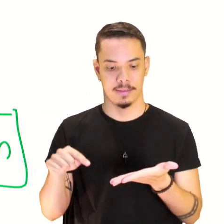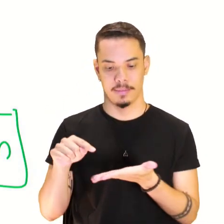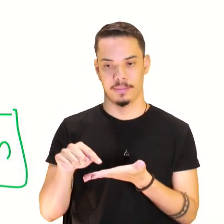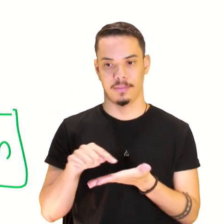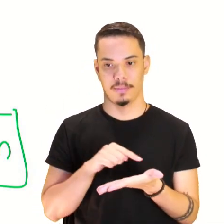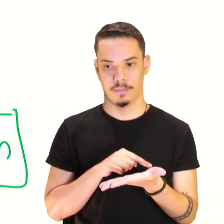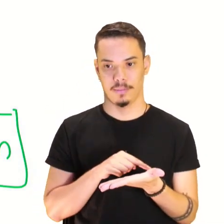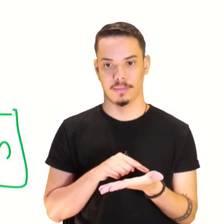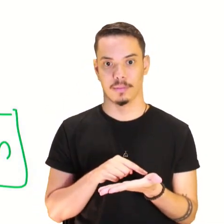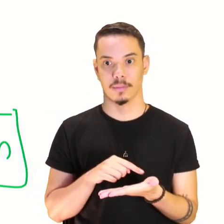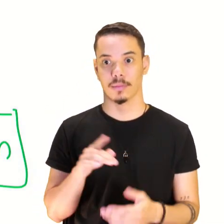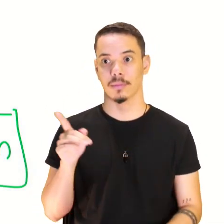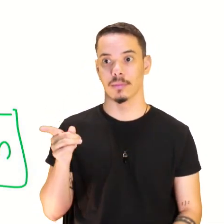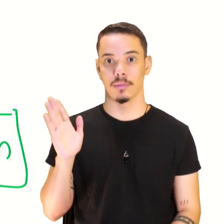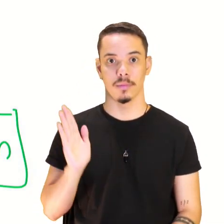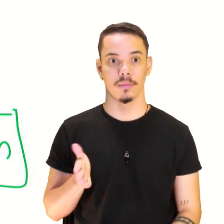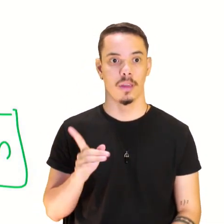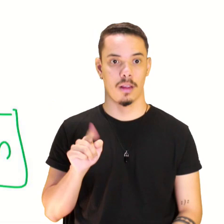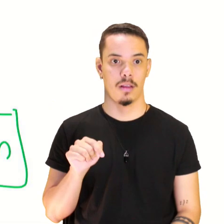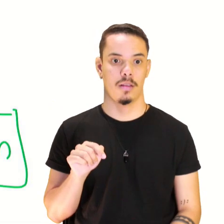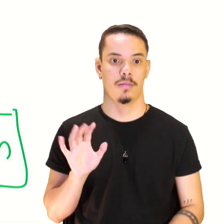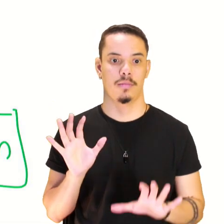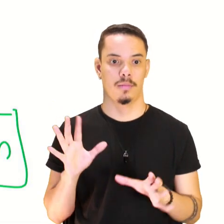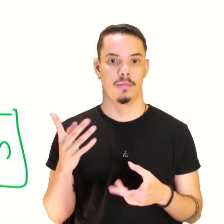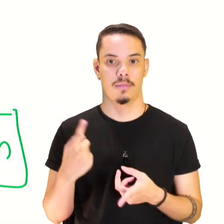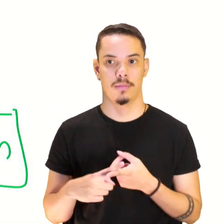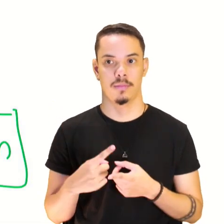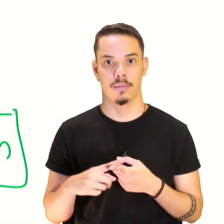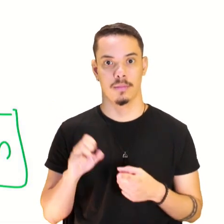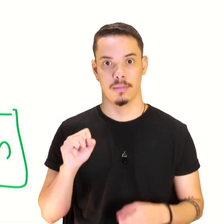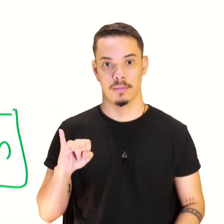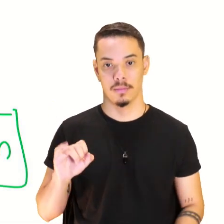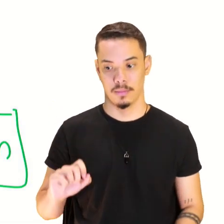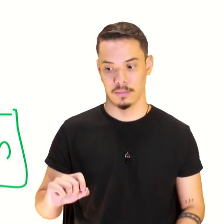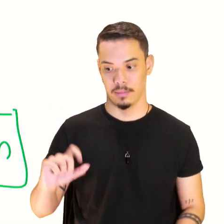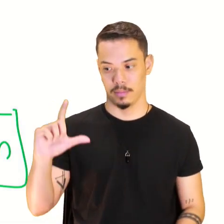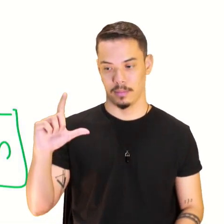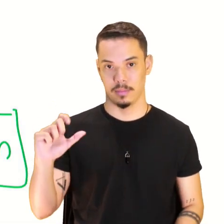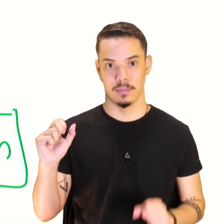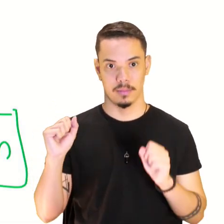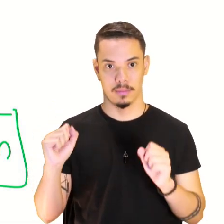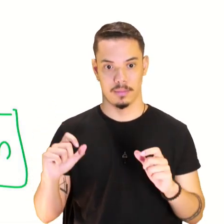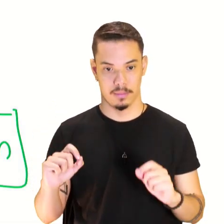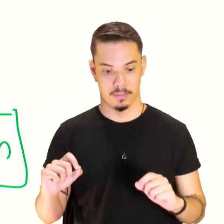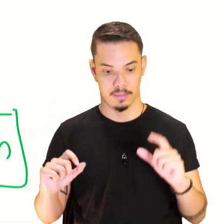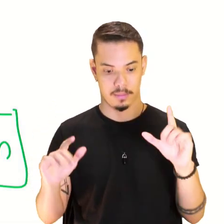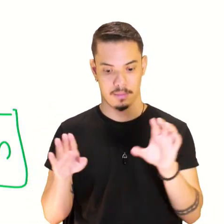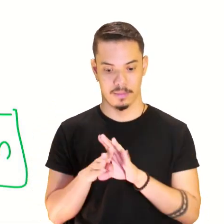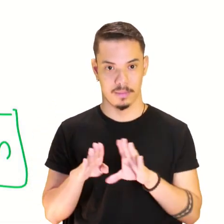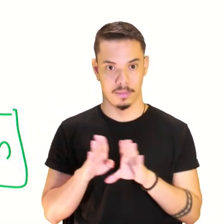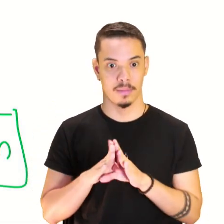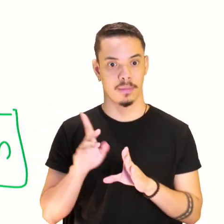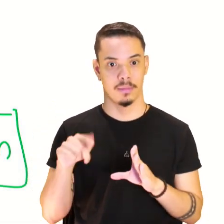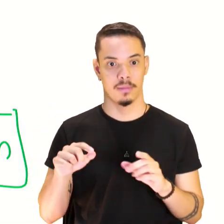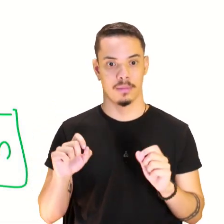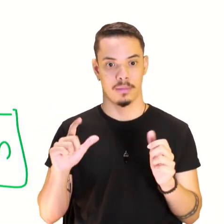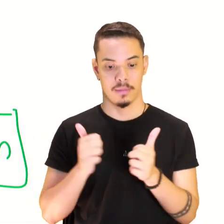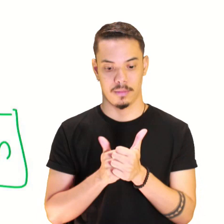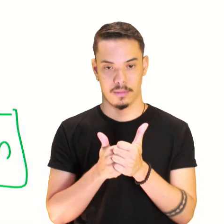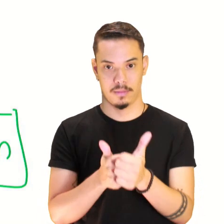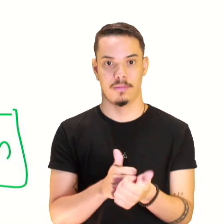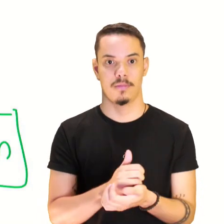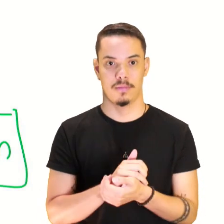é uma aplicação direta, né? Porque se eu aumentar o lado, e eu posso aumentar, diminuir, é um proporcional. Aumenta o outro,